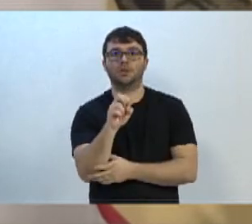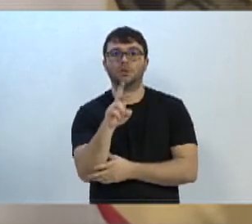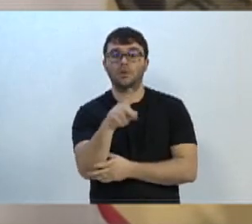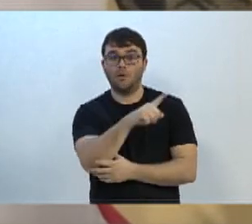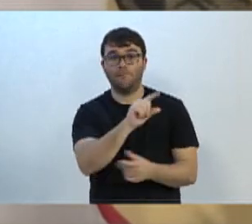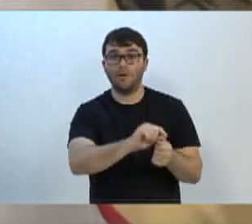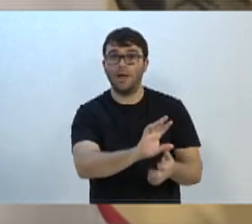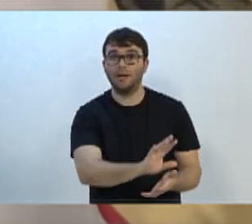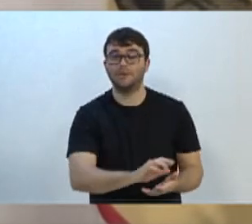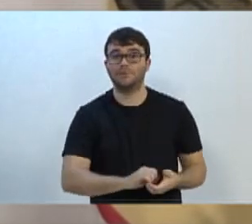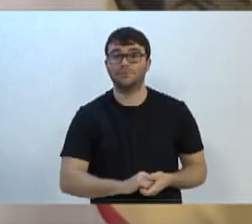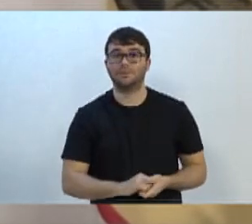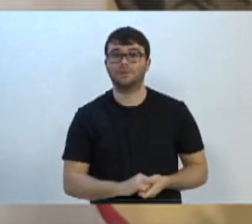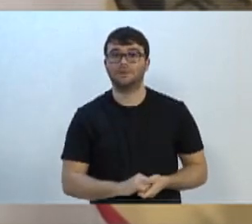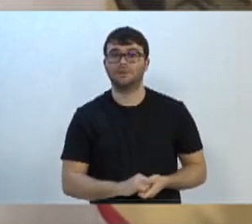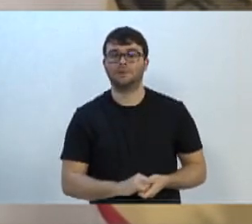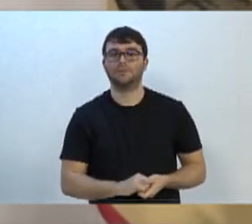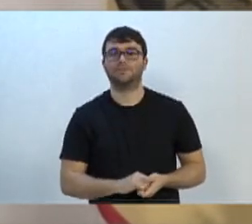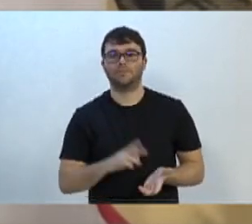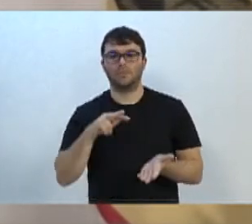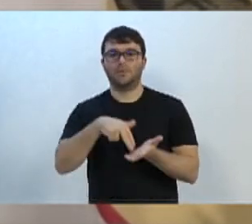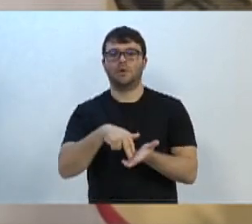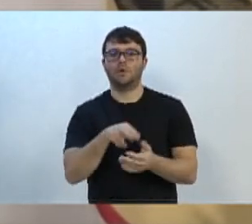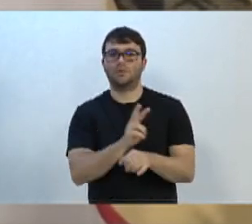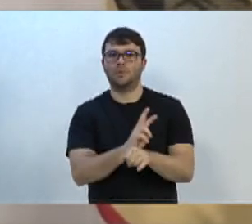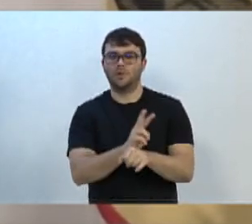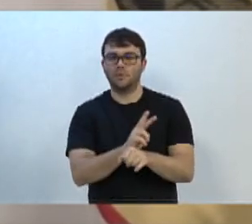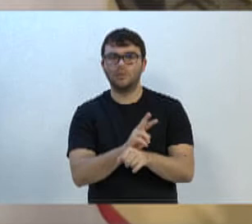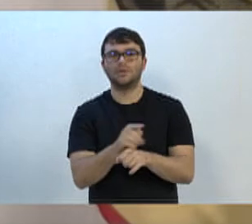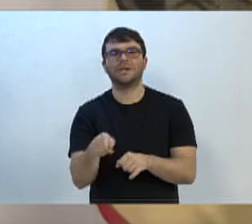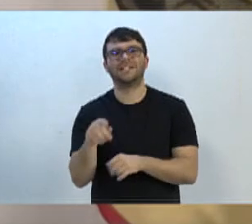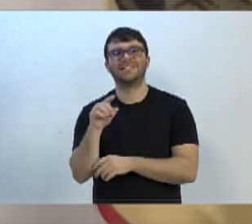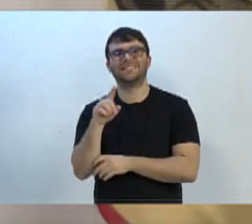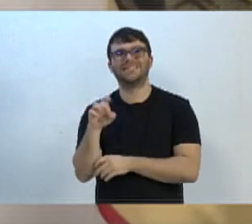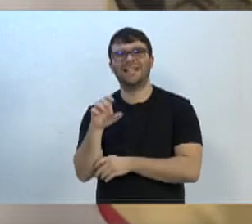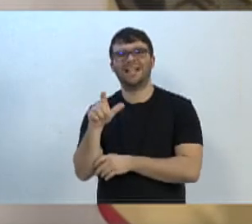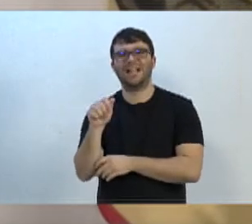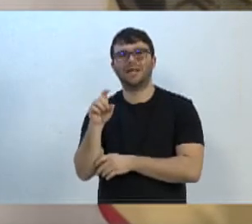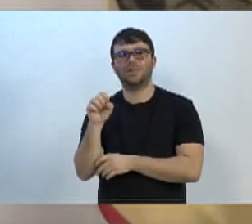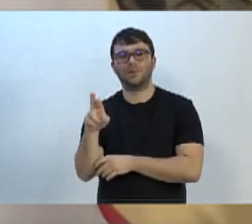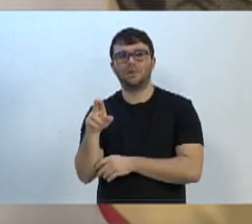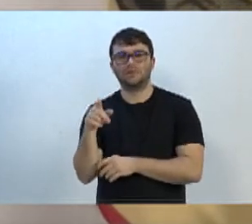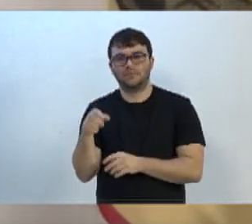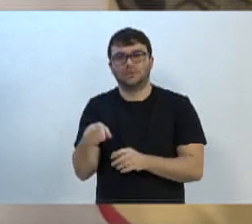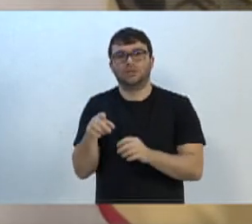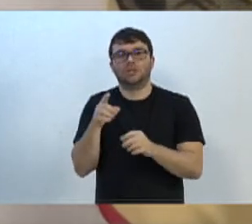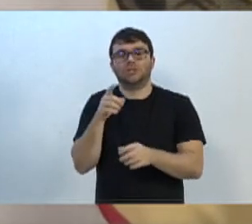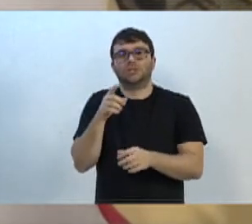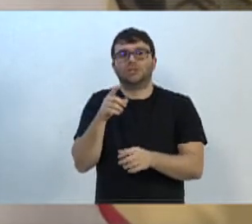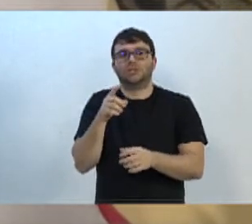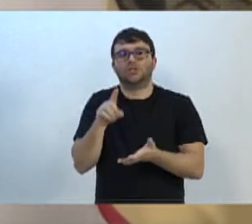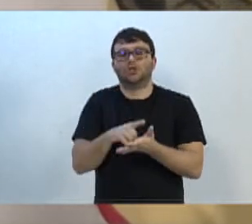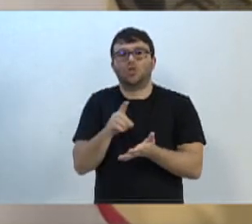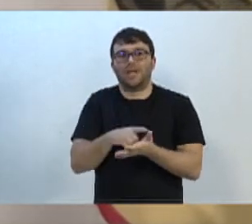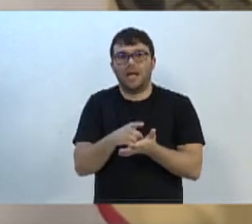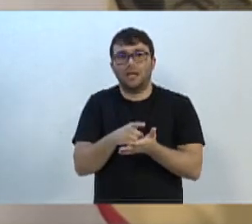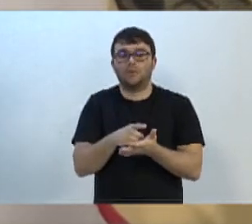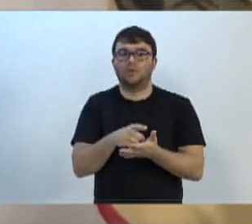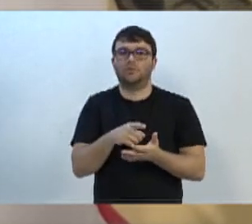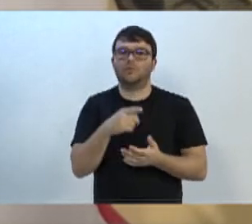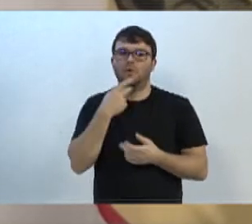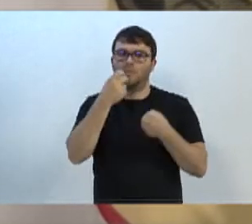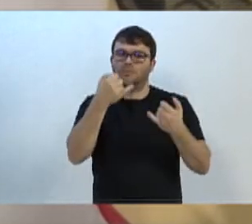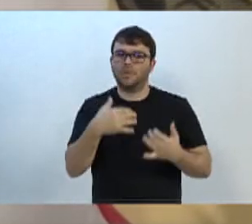e zeladoria pelo menos dicionário de engenharia diz que é pequenas reparos e pequenas manutenções com dois